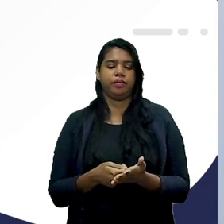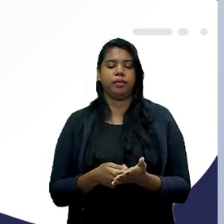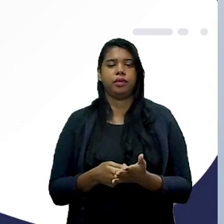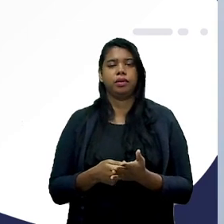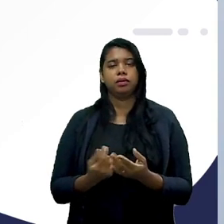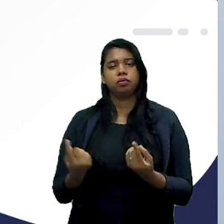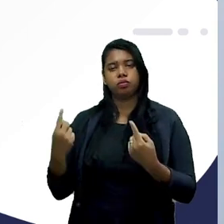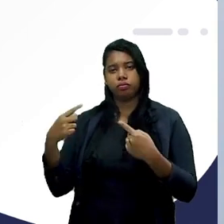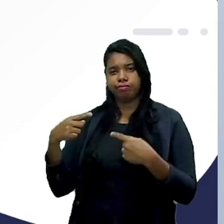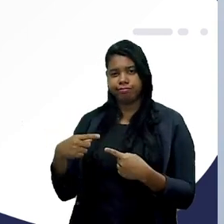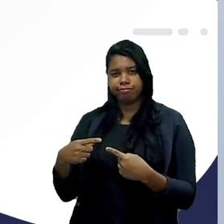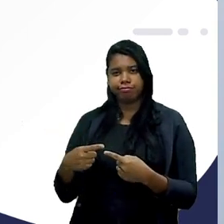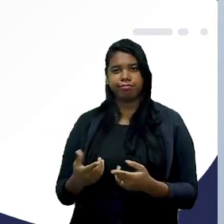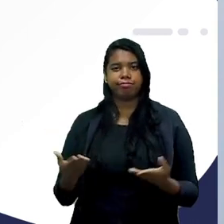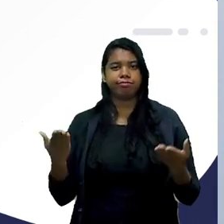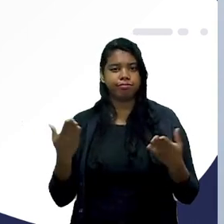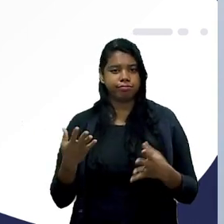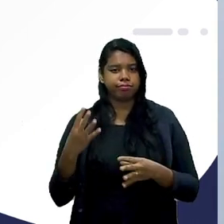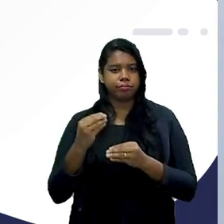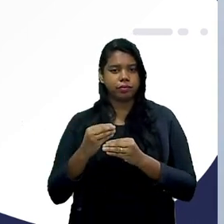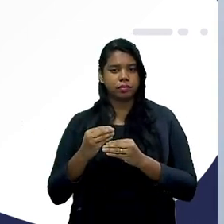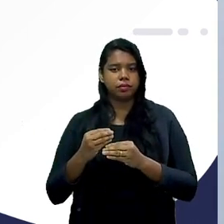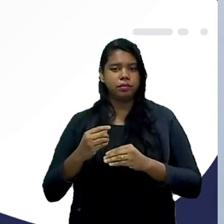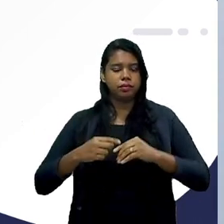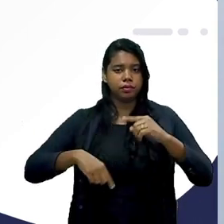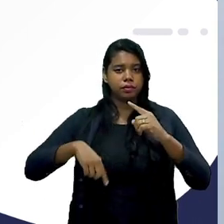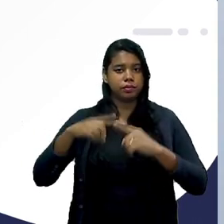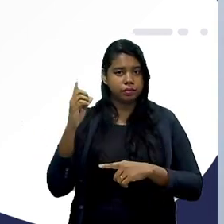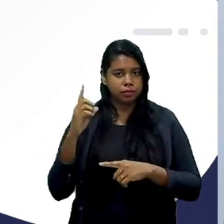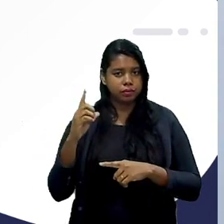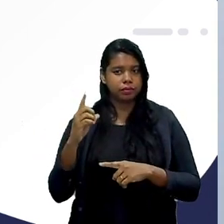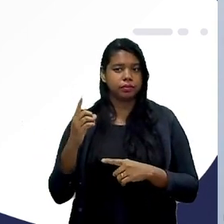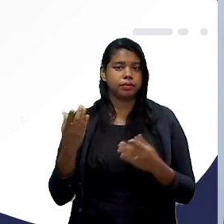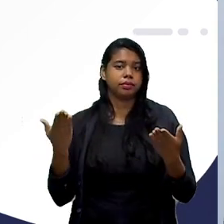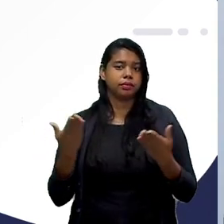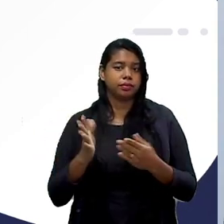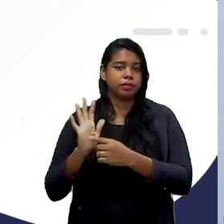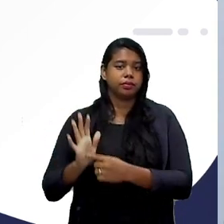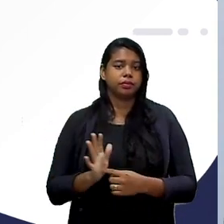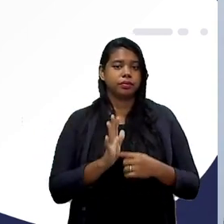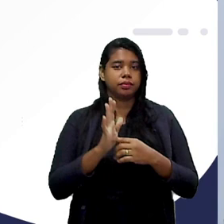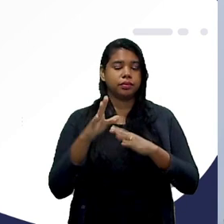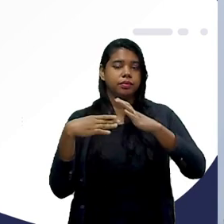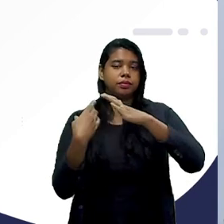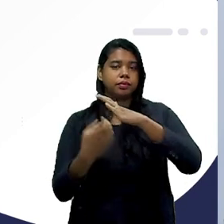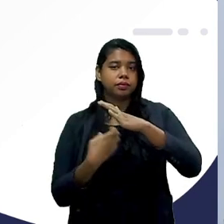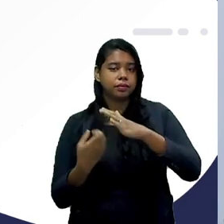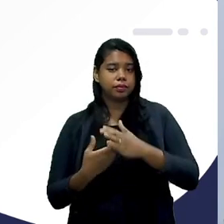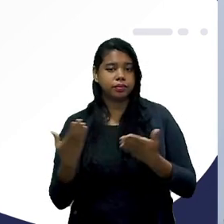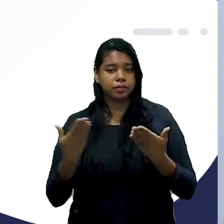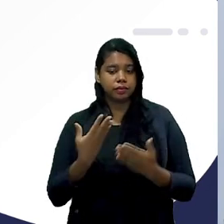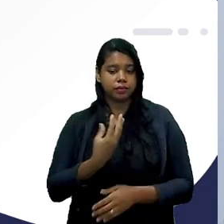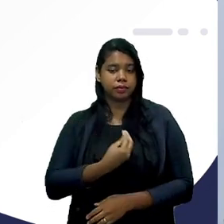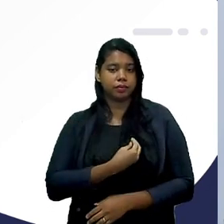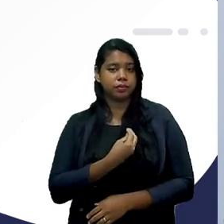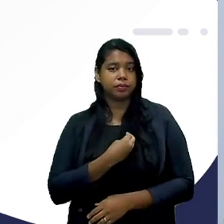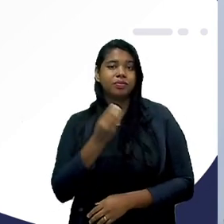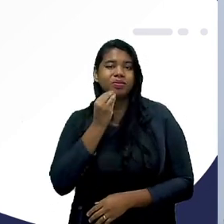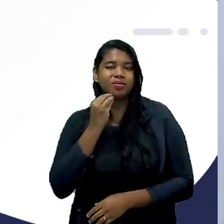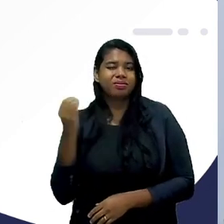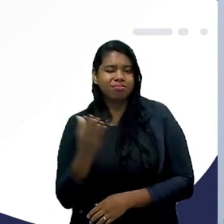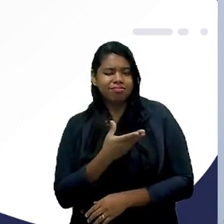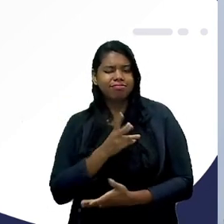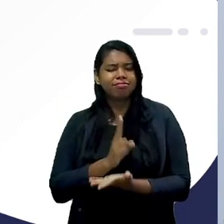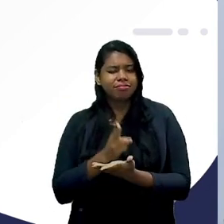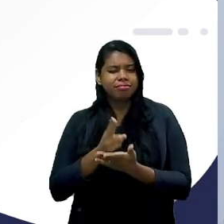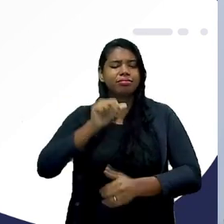competição enorme, o nível de competitividade é muito grande, justamente porque as empresas, para sobreviverem, precisam inovarem o tempo